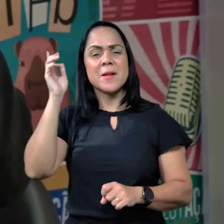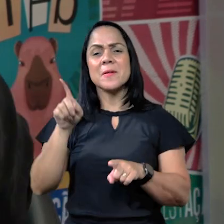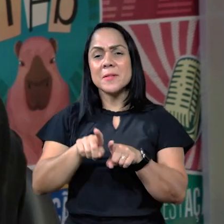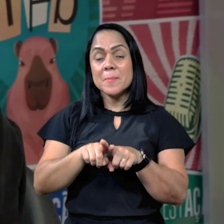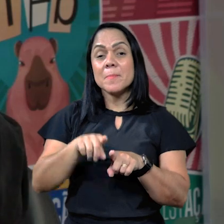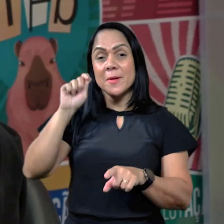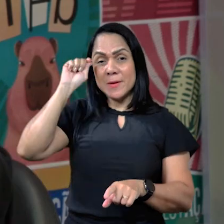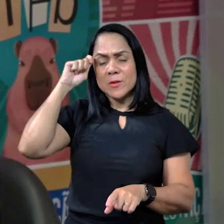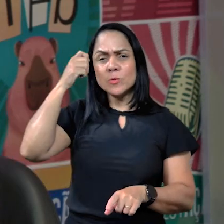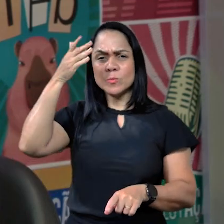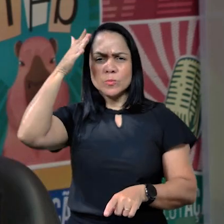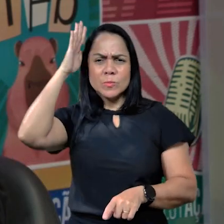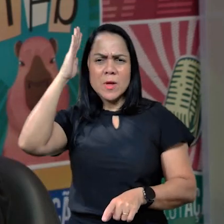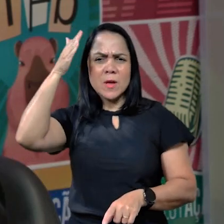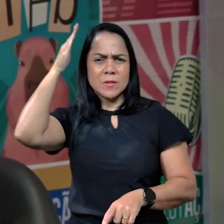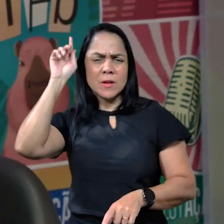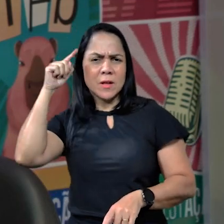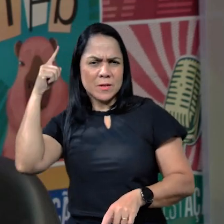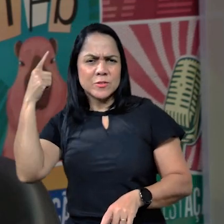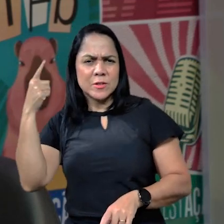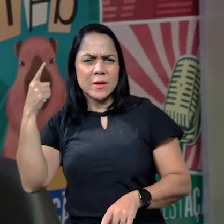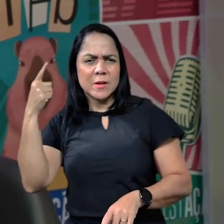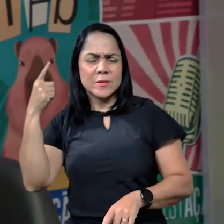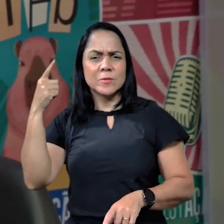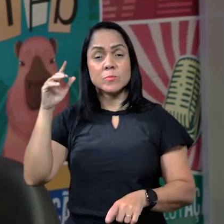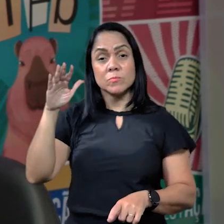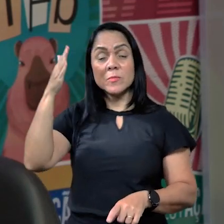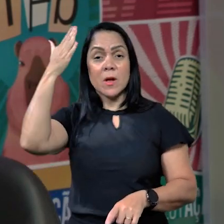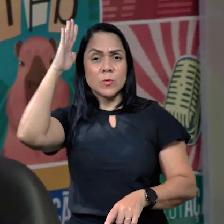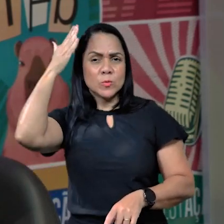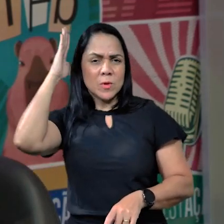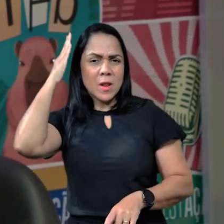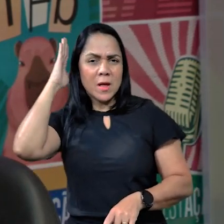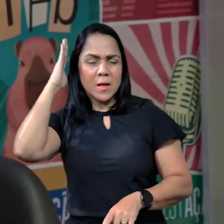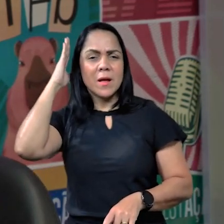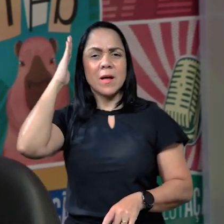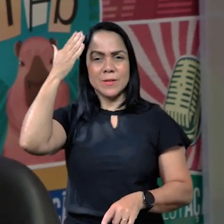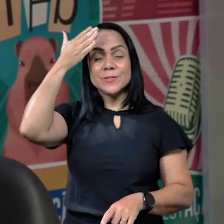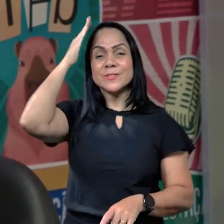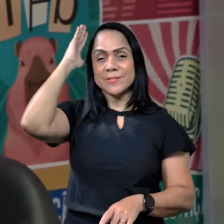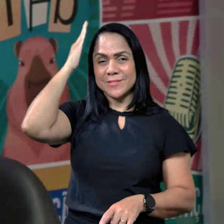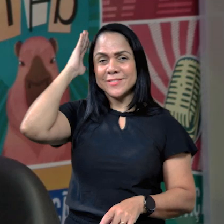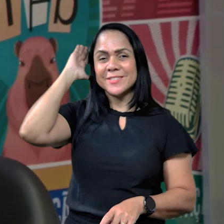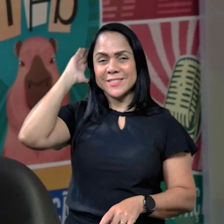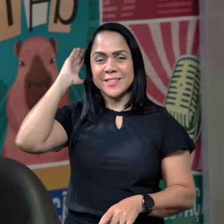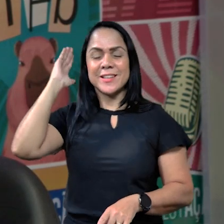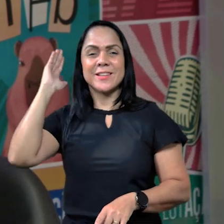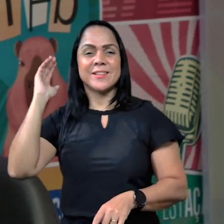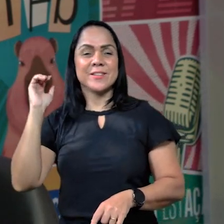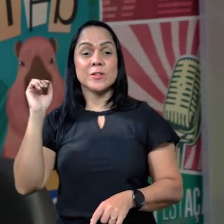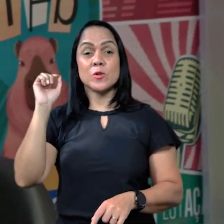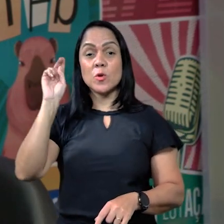escuro, ele é meio ondulado, assim, cacheado, Tael. Eu acho ondulado. Ondulado? Ondulado. Estou com